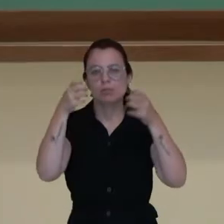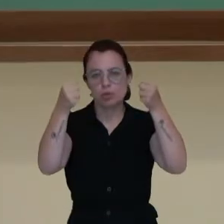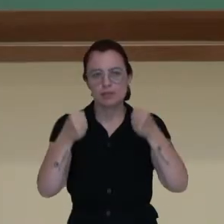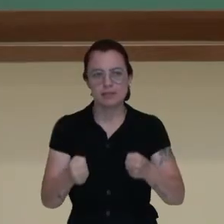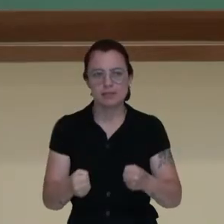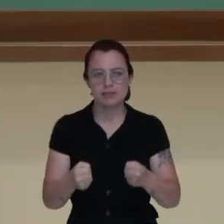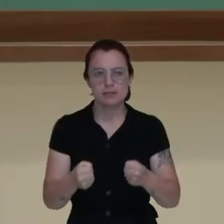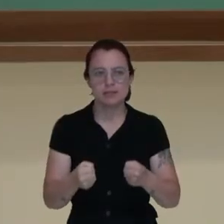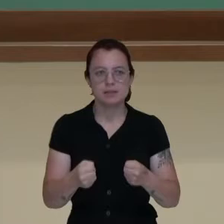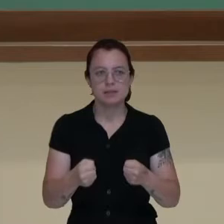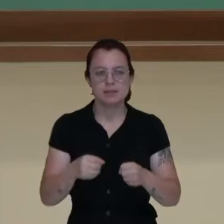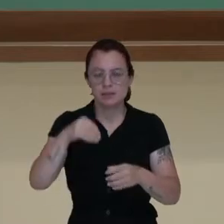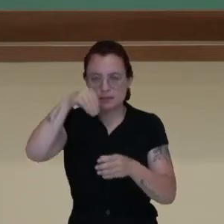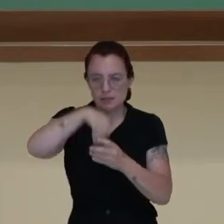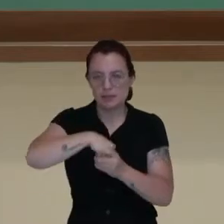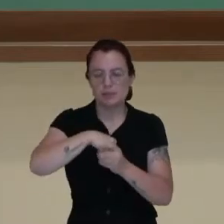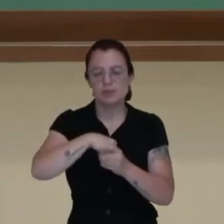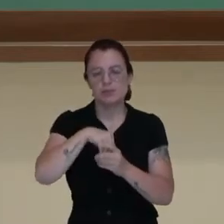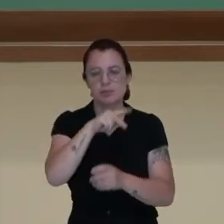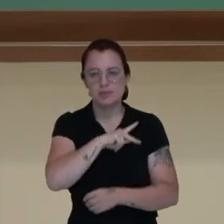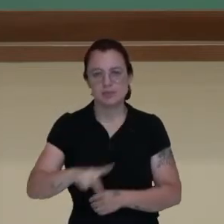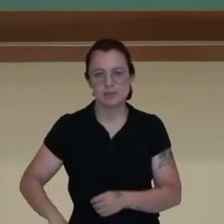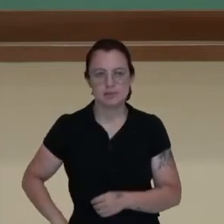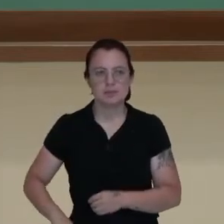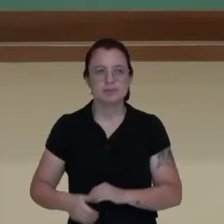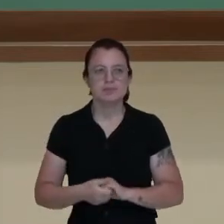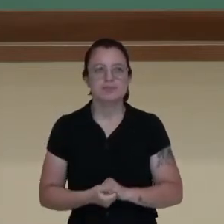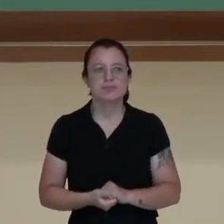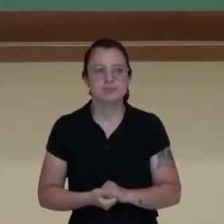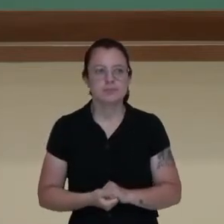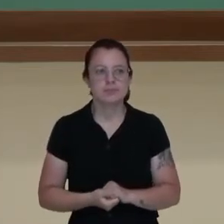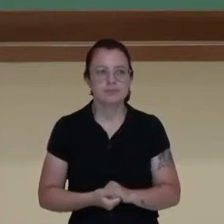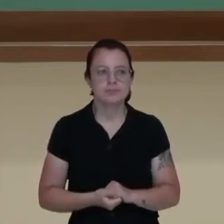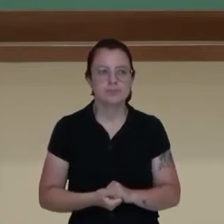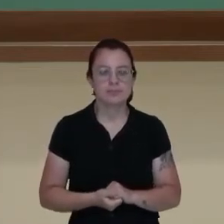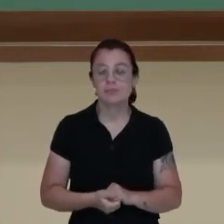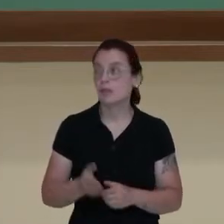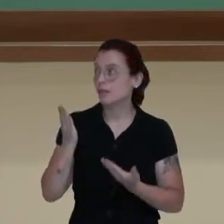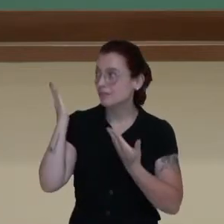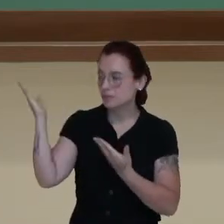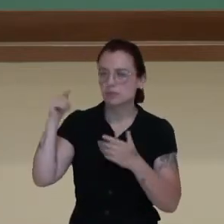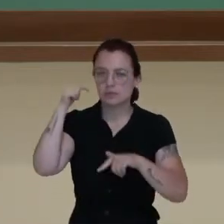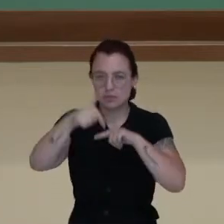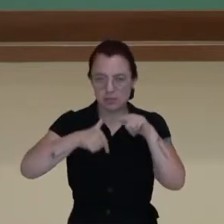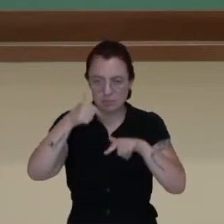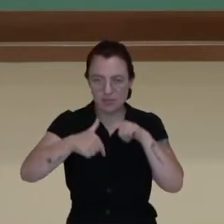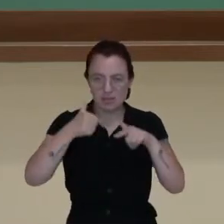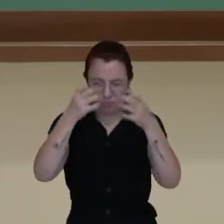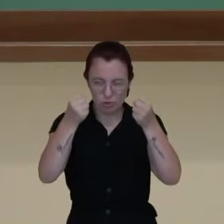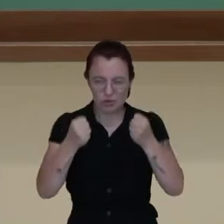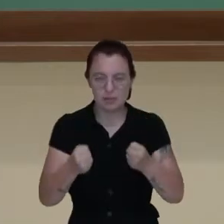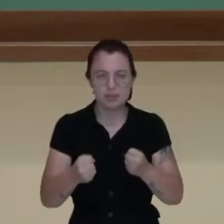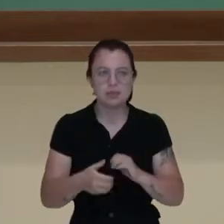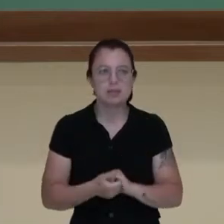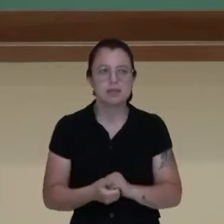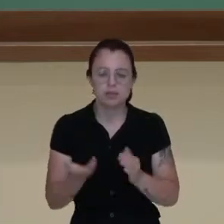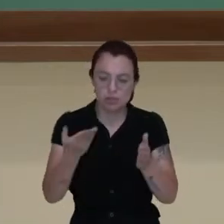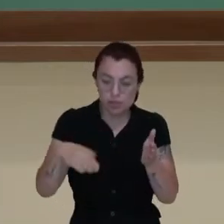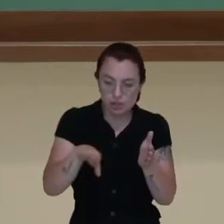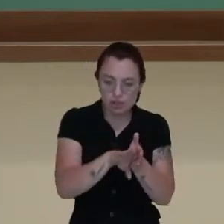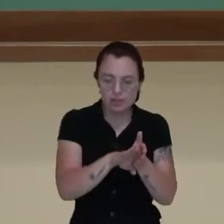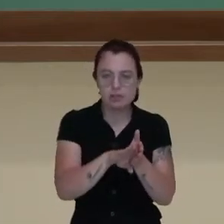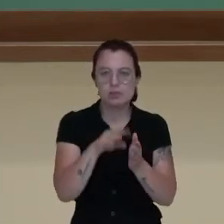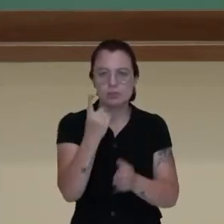poder durante uma presidência, enquanto o Brasil foi república. A sua ascensão, ou seja, o seu poder, ele chega à presidência